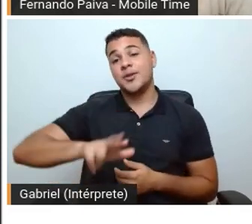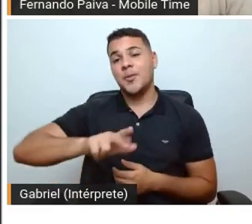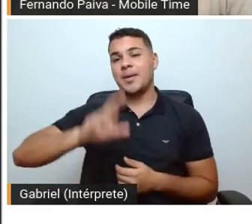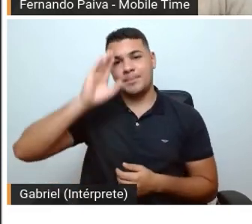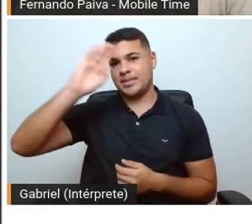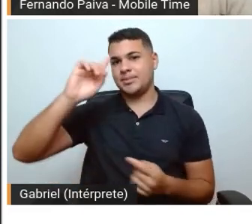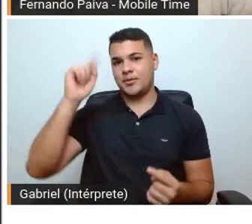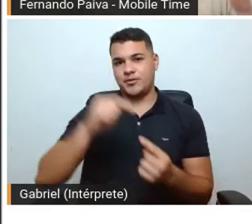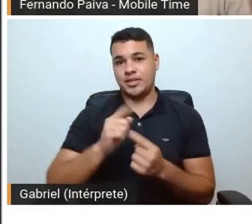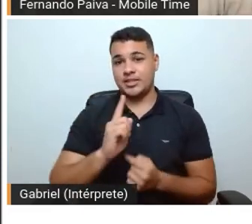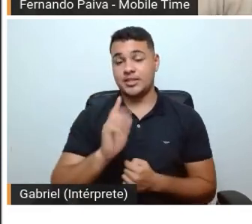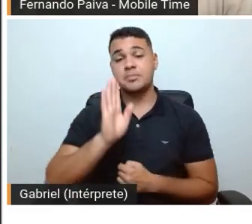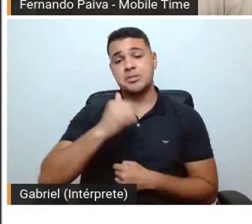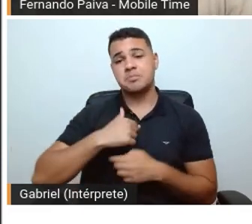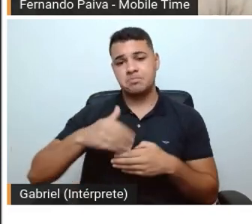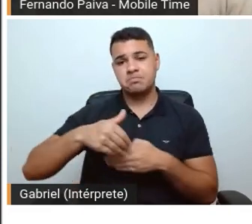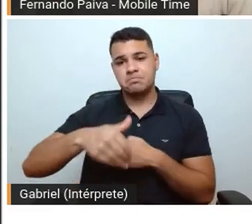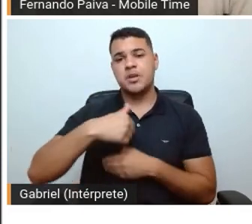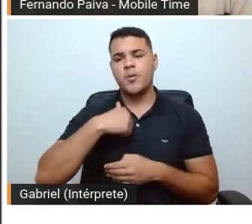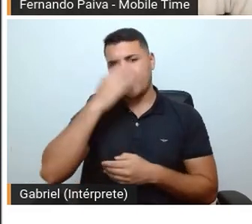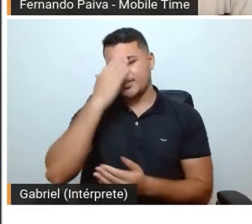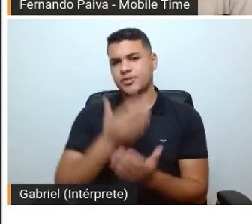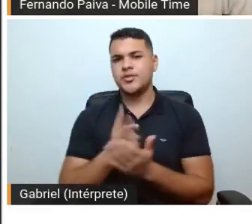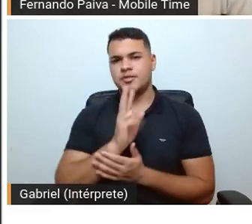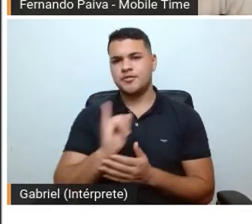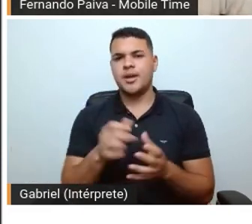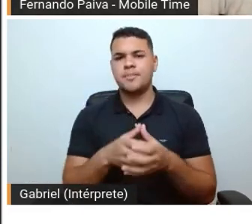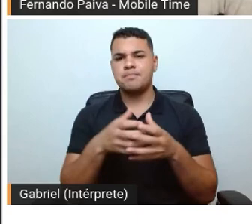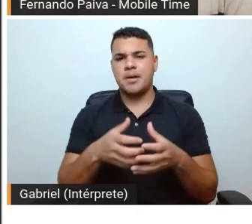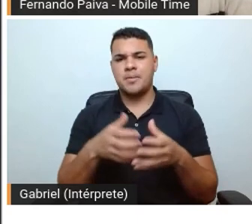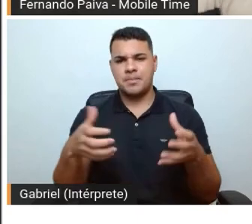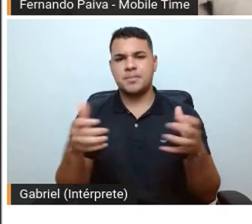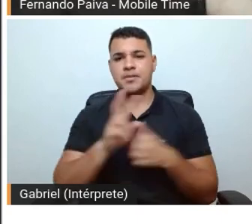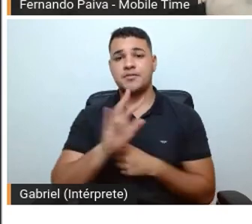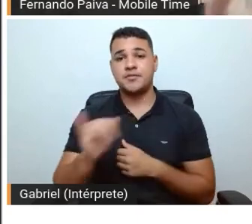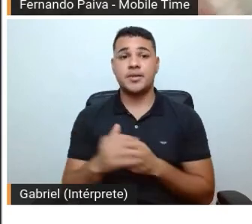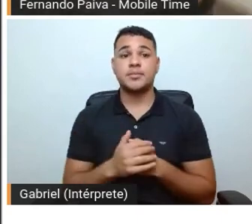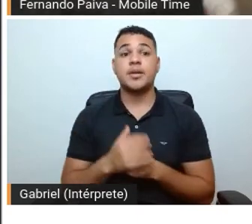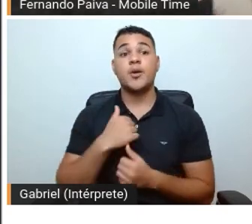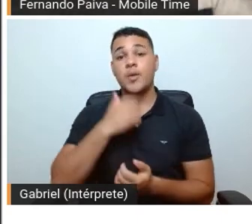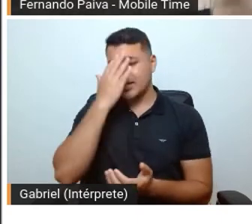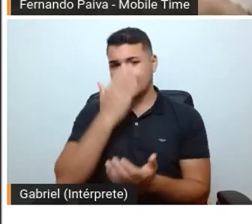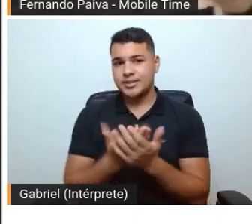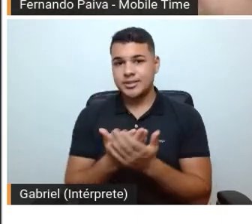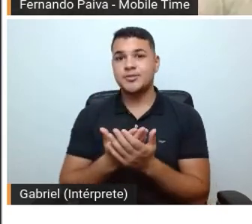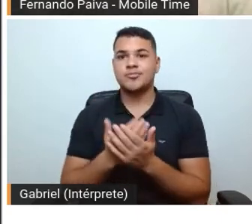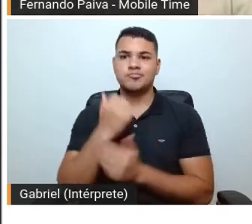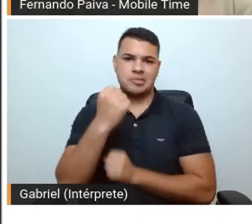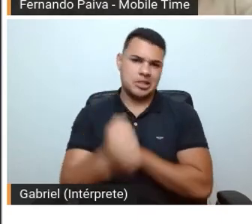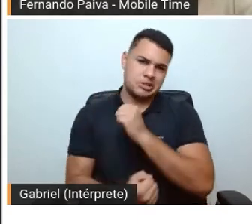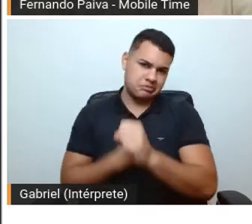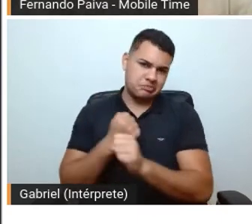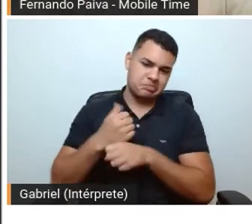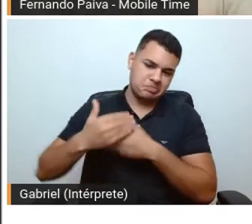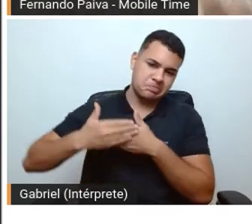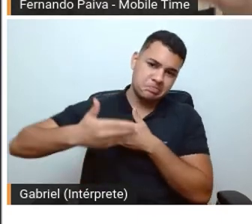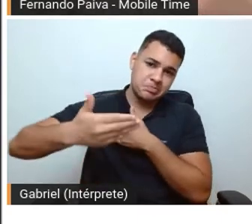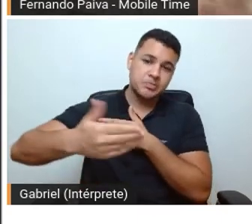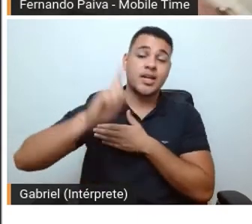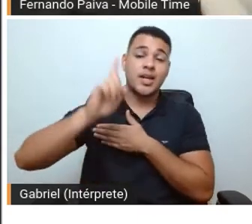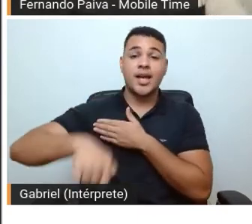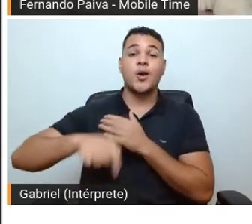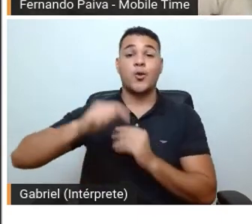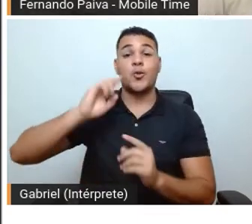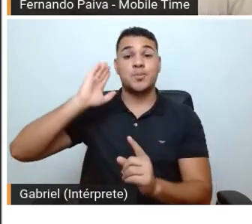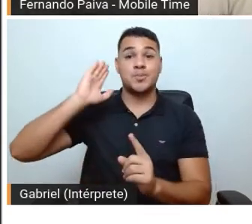mas eu acho que vai crescer muito que algum chamado Comércio conversacional tá me Aposta que a próxima fase de orelha dos votos vai